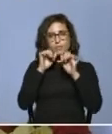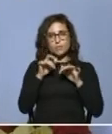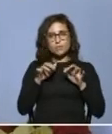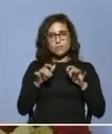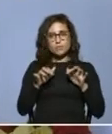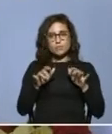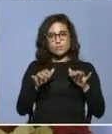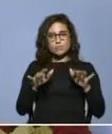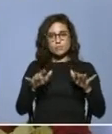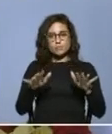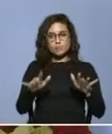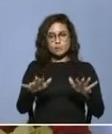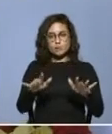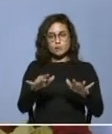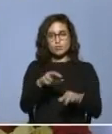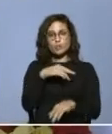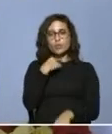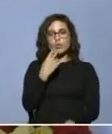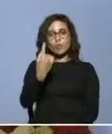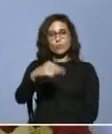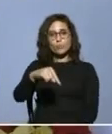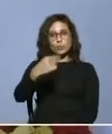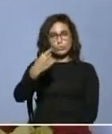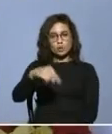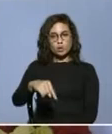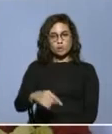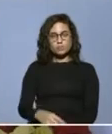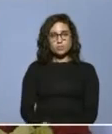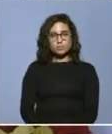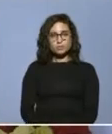proclamando numa só voz.